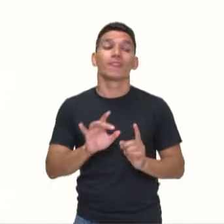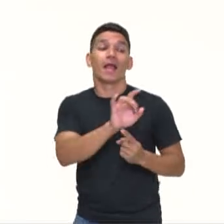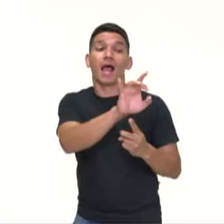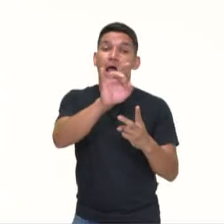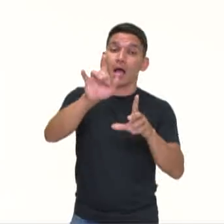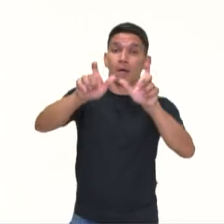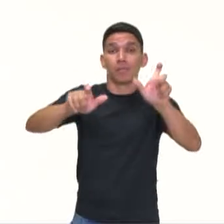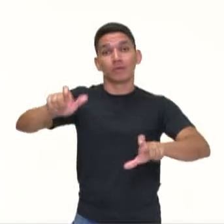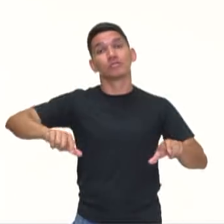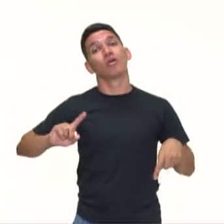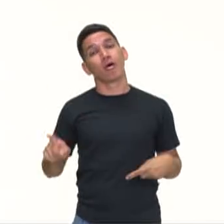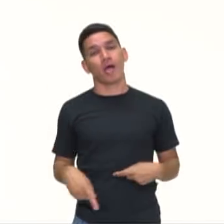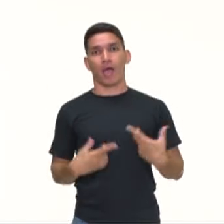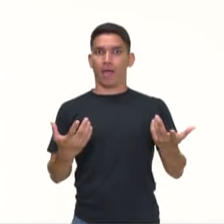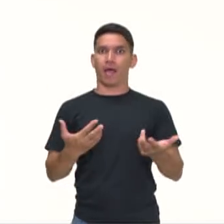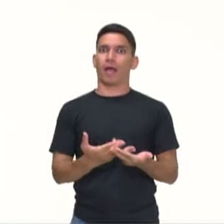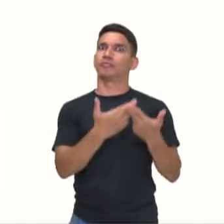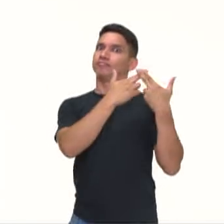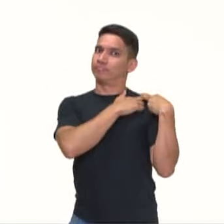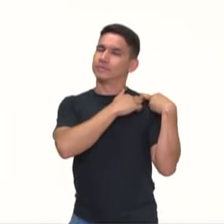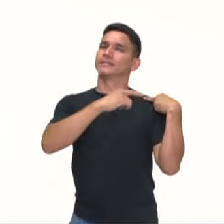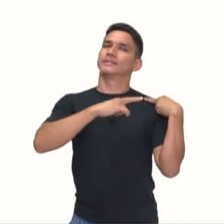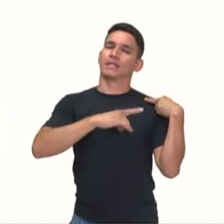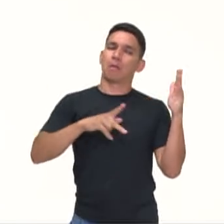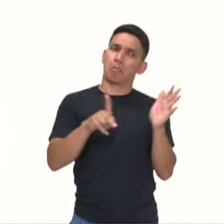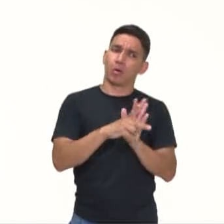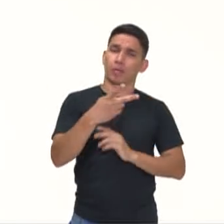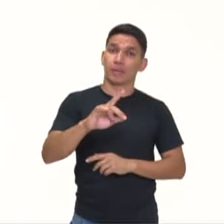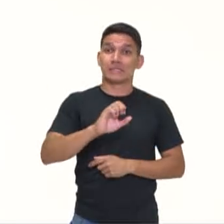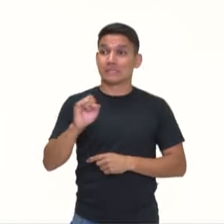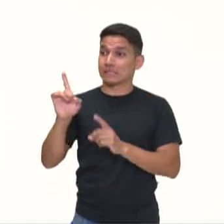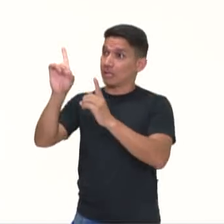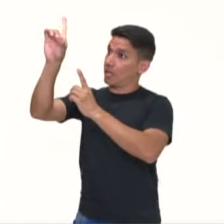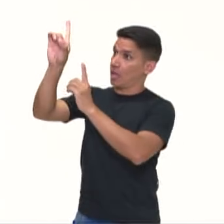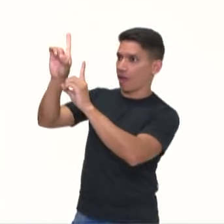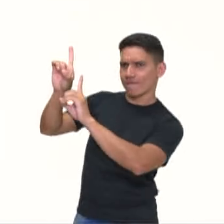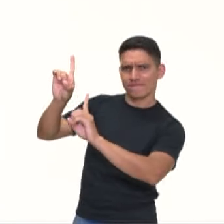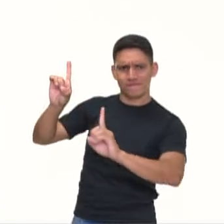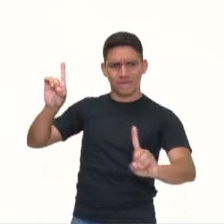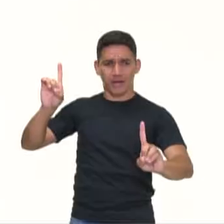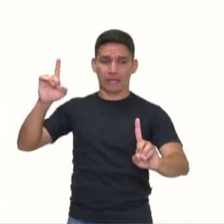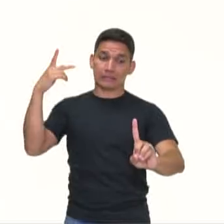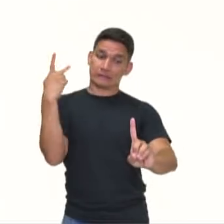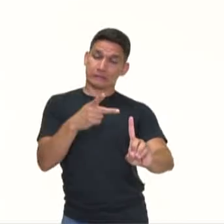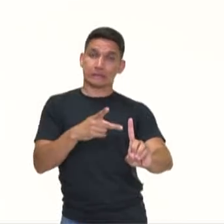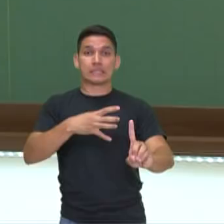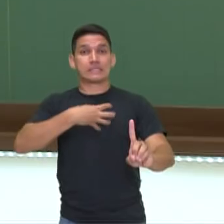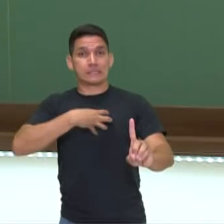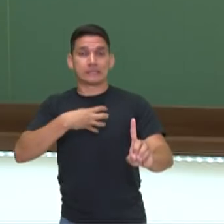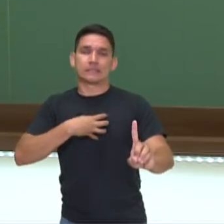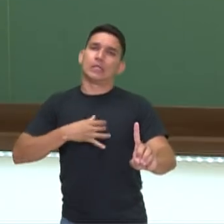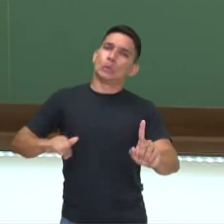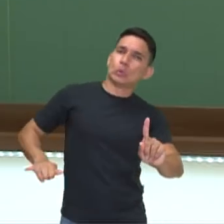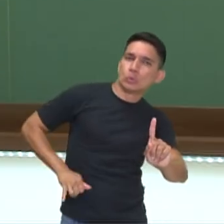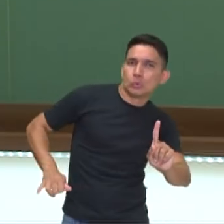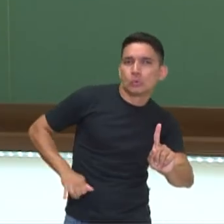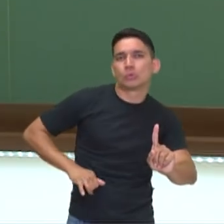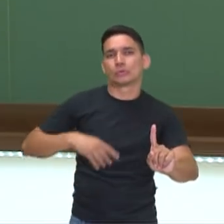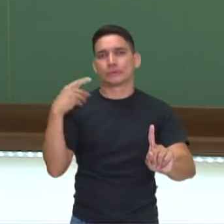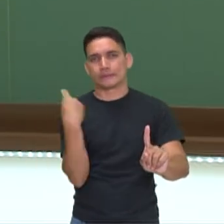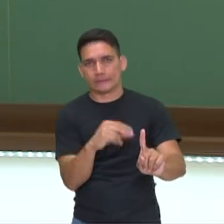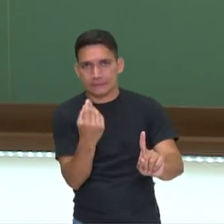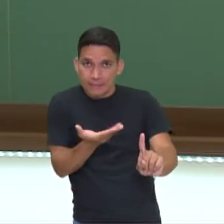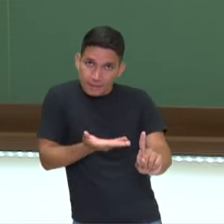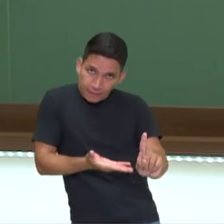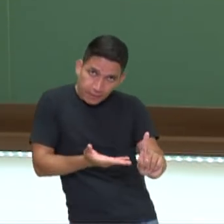por conta das suas ações. Cada vez que o ser humano se afasta dele, ele acaba sendo punido. Quando se aproxima, acaba